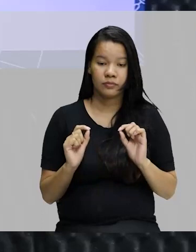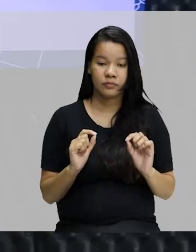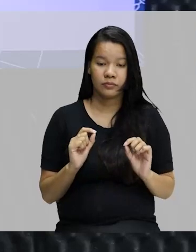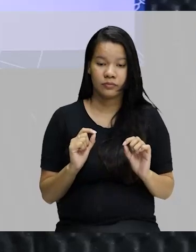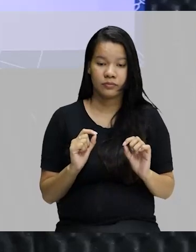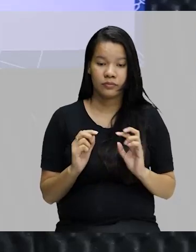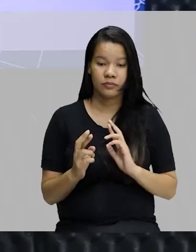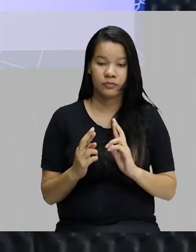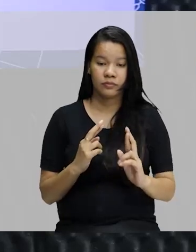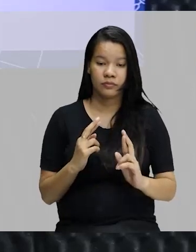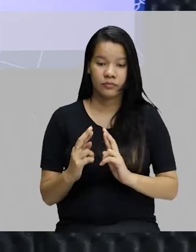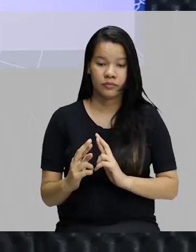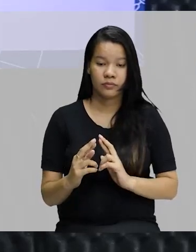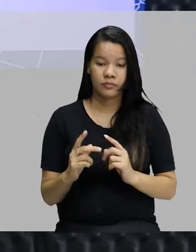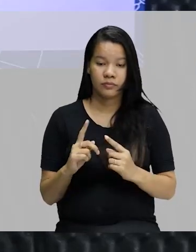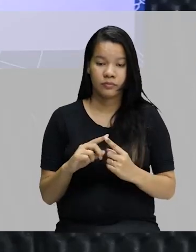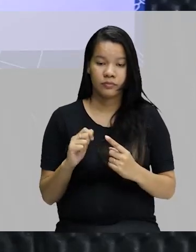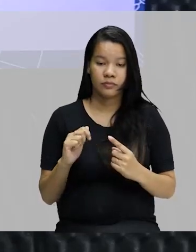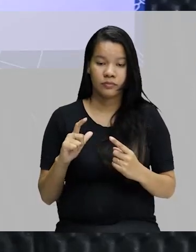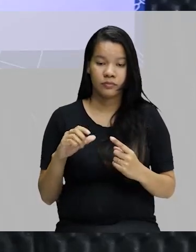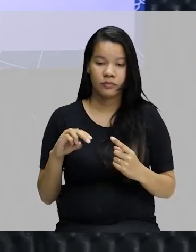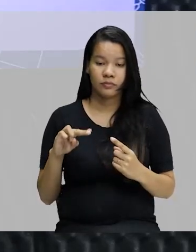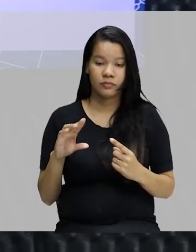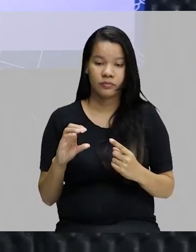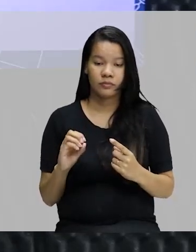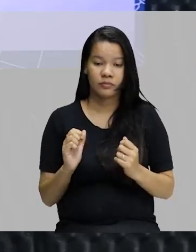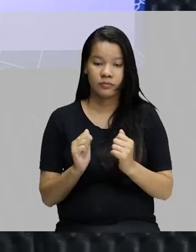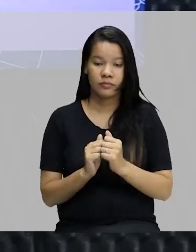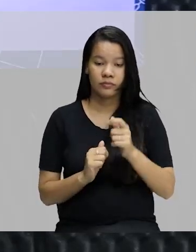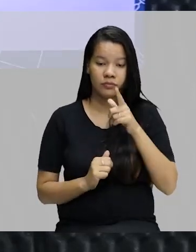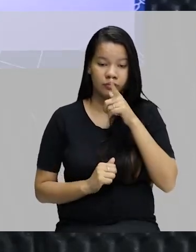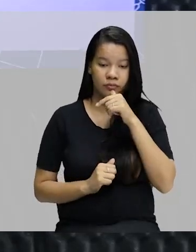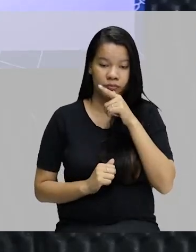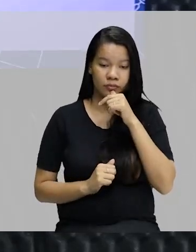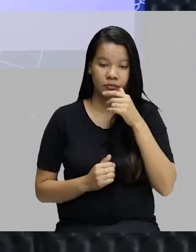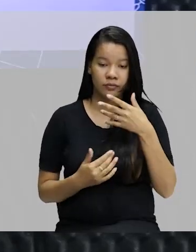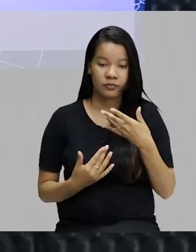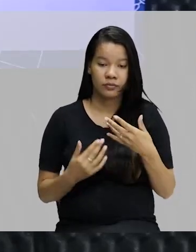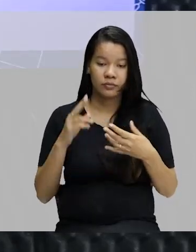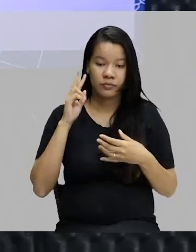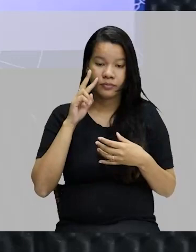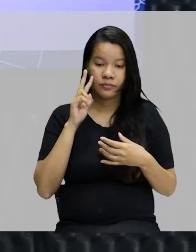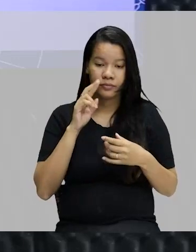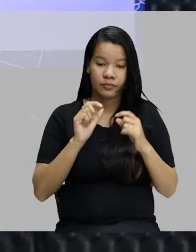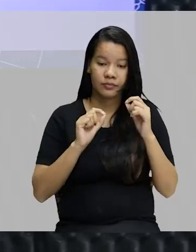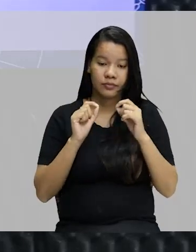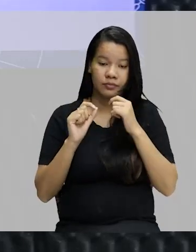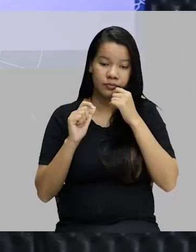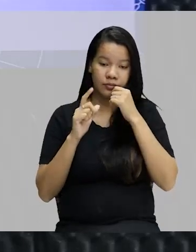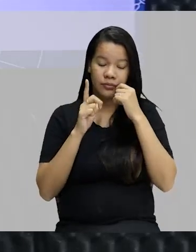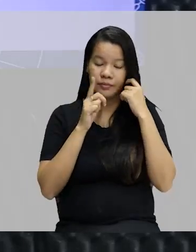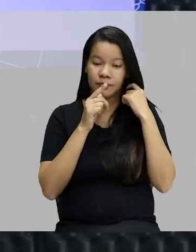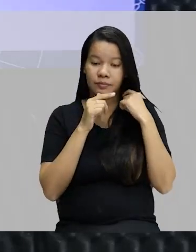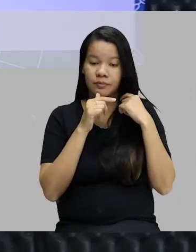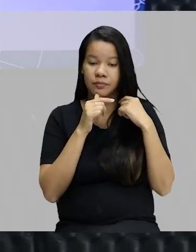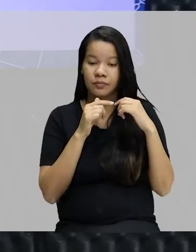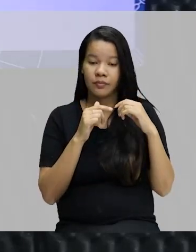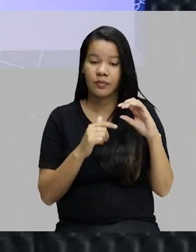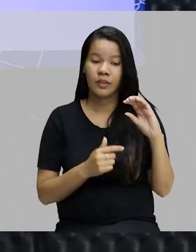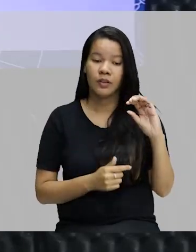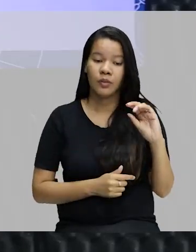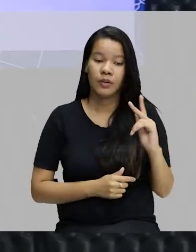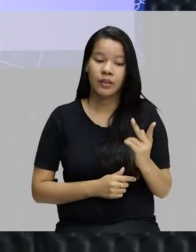a reação de um alceno com a água, certo? Aí lembrando que a água, né, o H2O, eu posso escrever